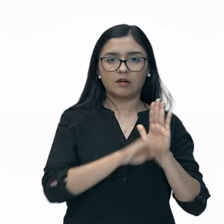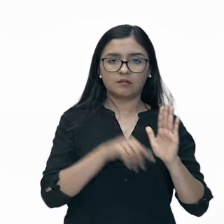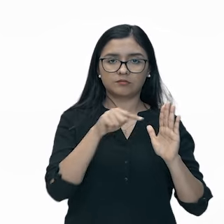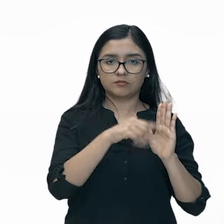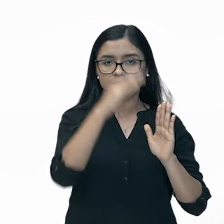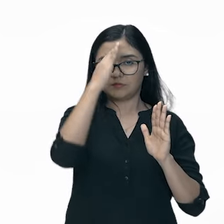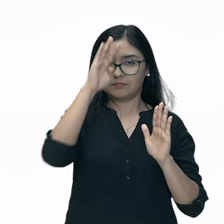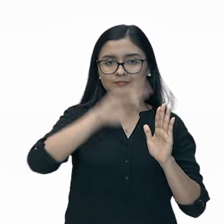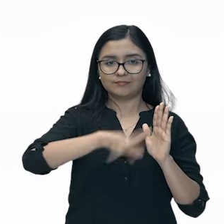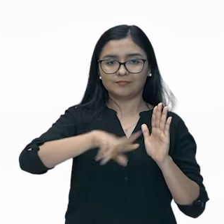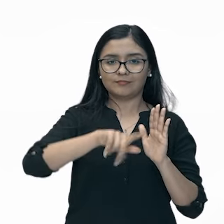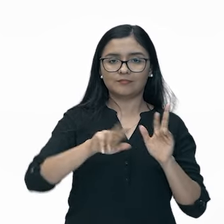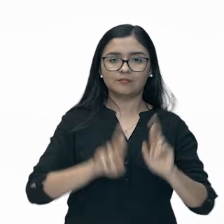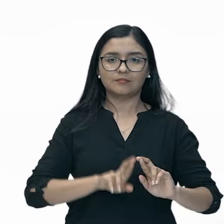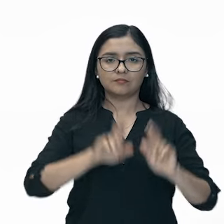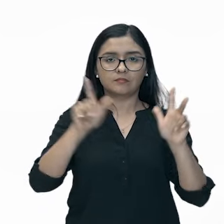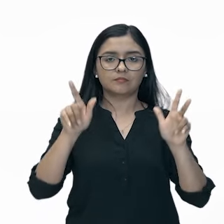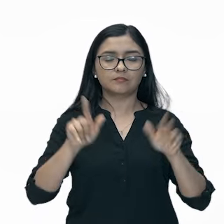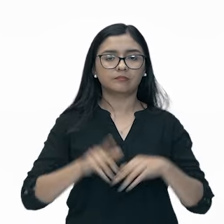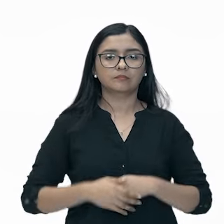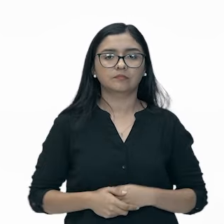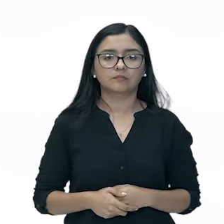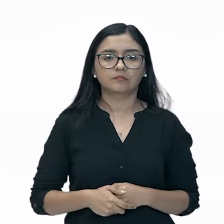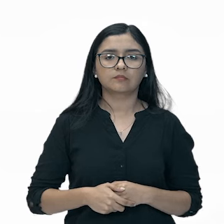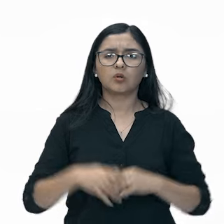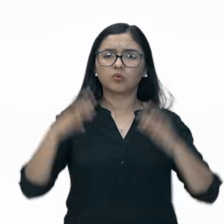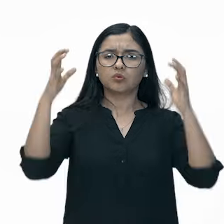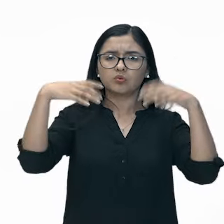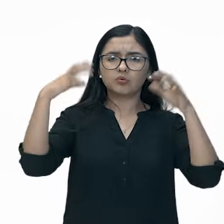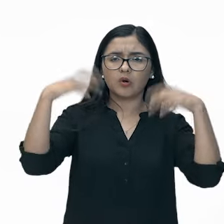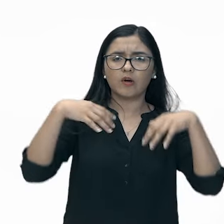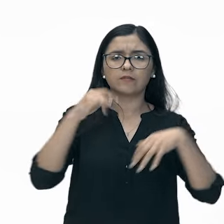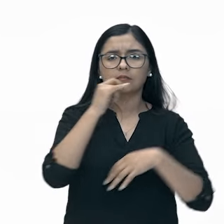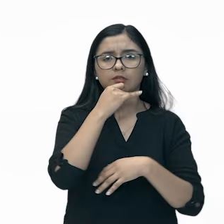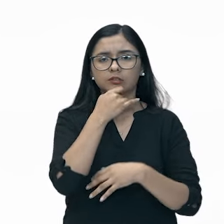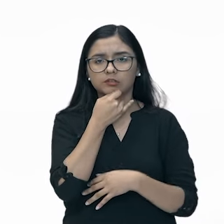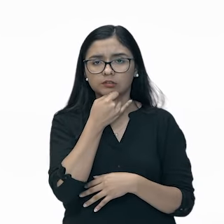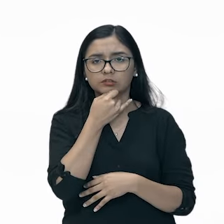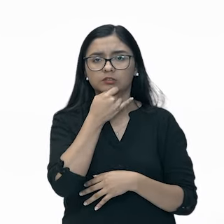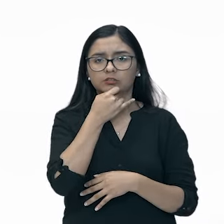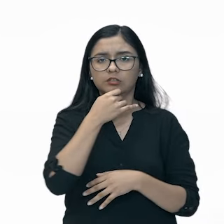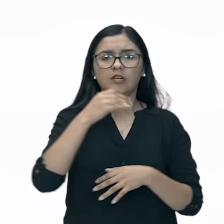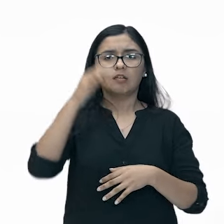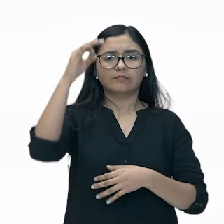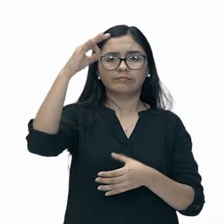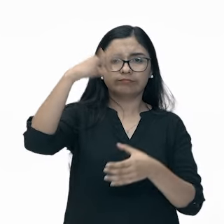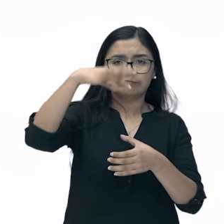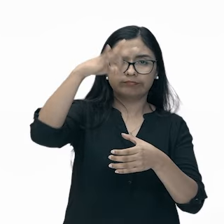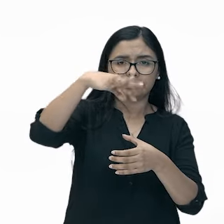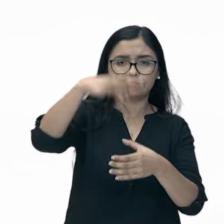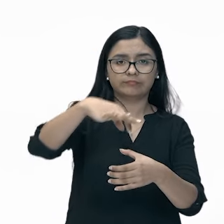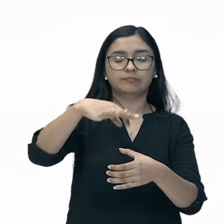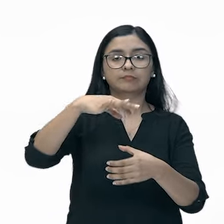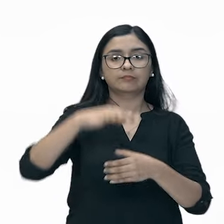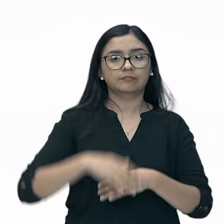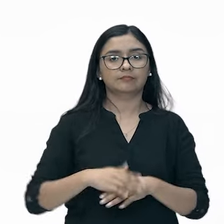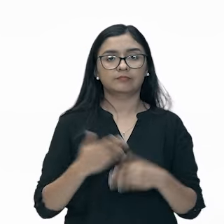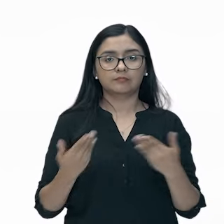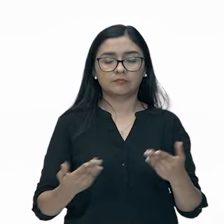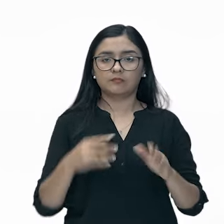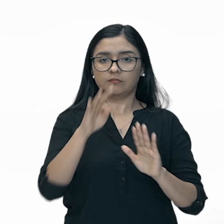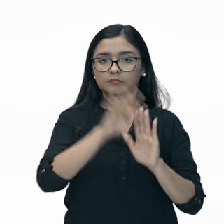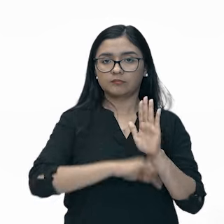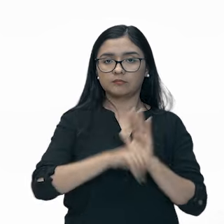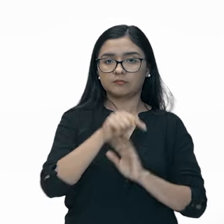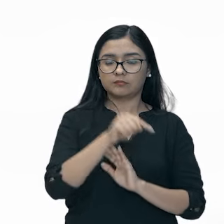Dias disse também quando chove é uma tristeza Pegue um balde para ajudar não foi isso que Gonçalves Dias